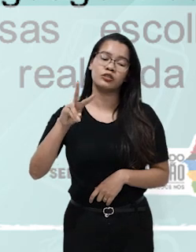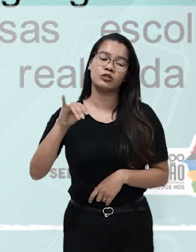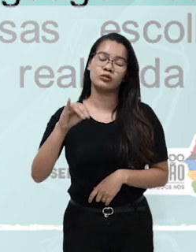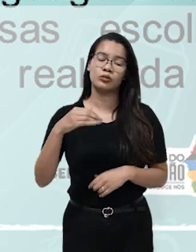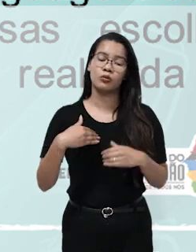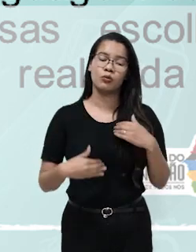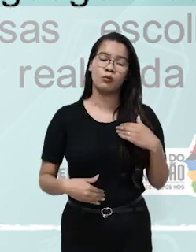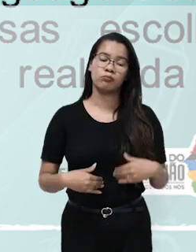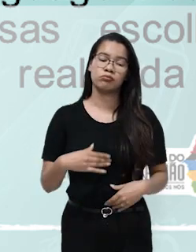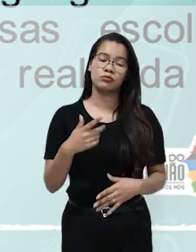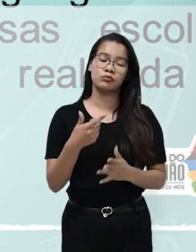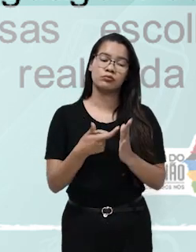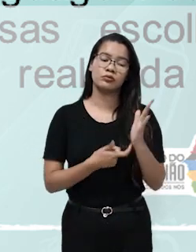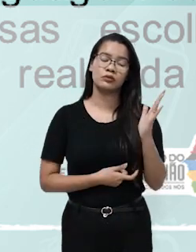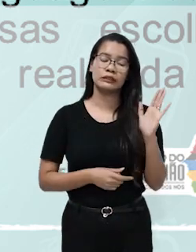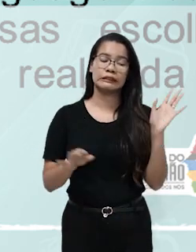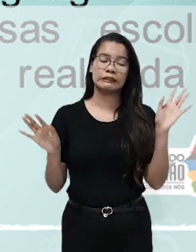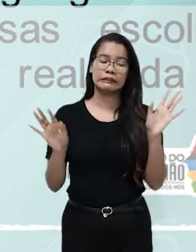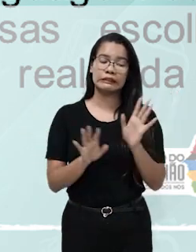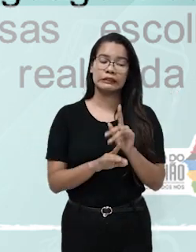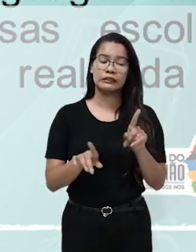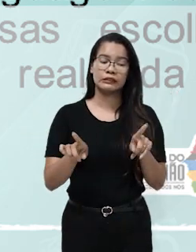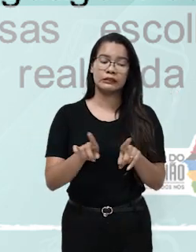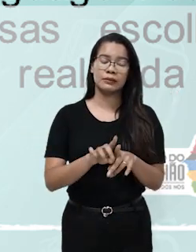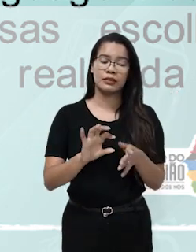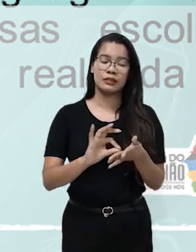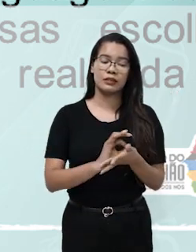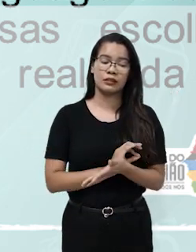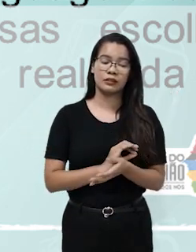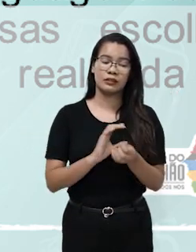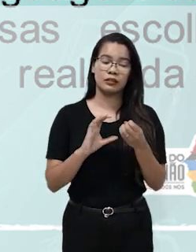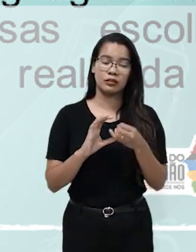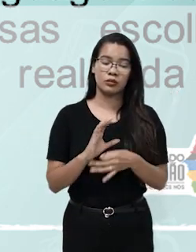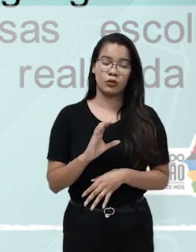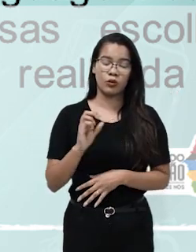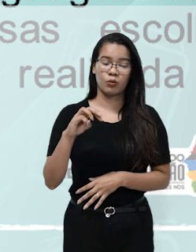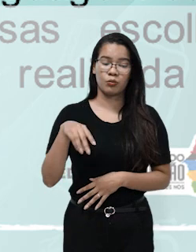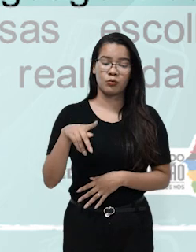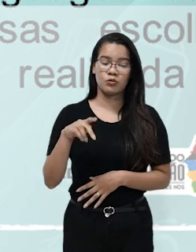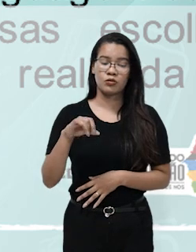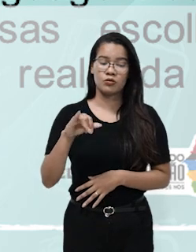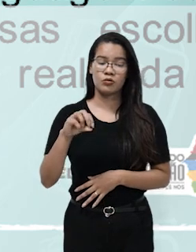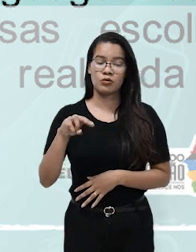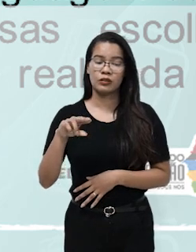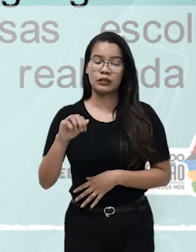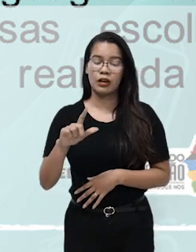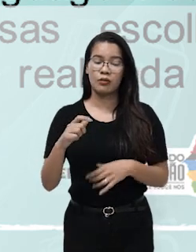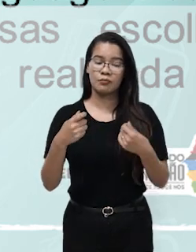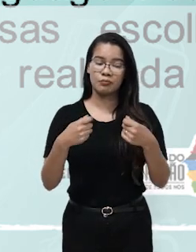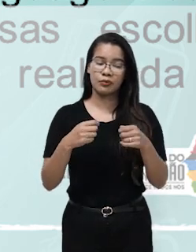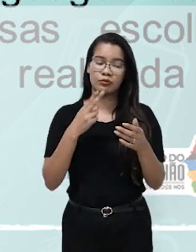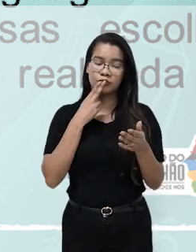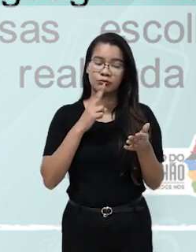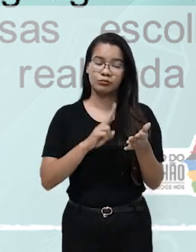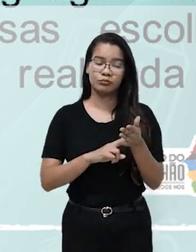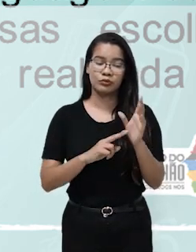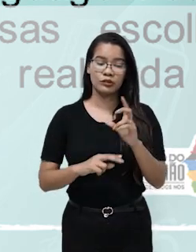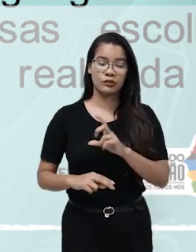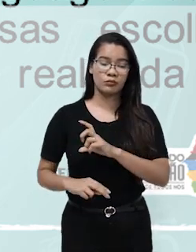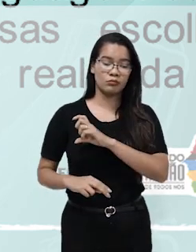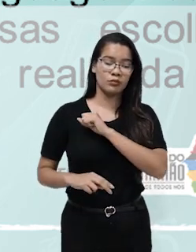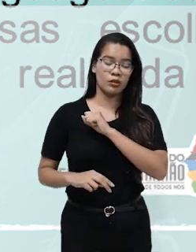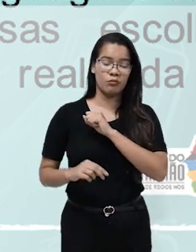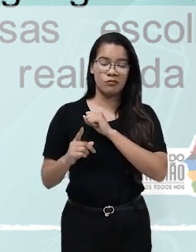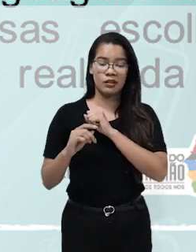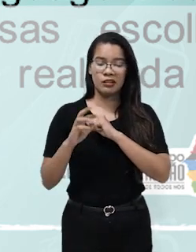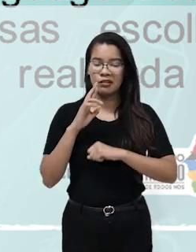característica composicional. A carta pode ser de amor, uma reclamação, uma linguagem culta, pode ser informal, que aí é